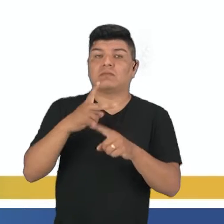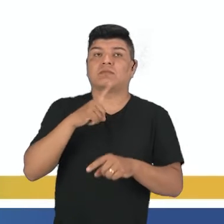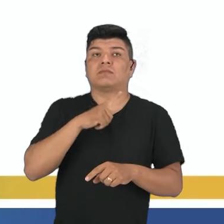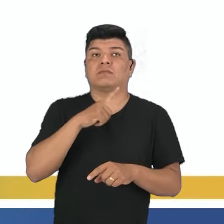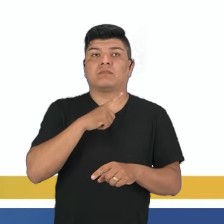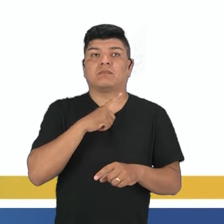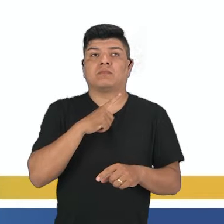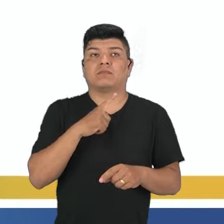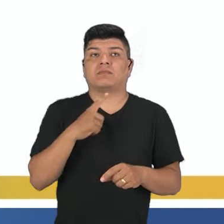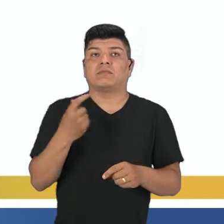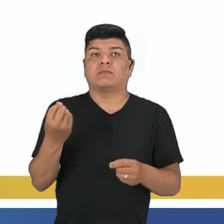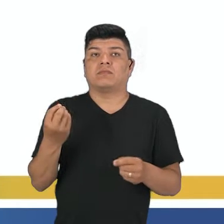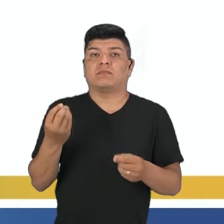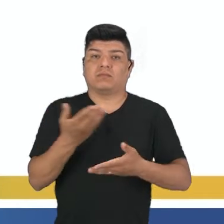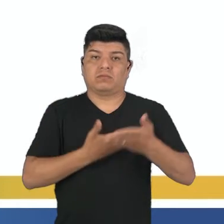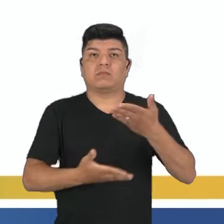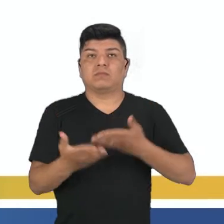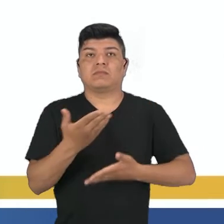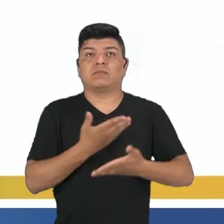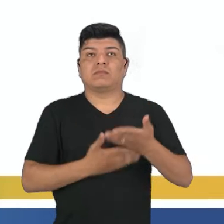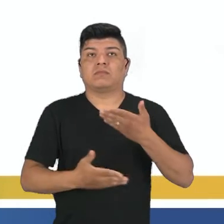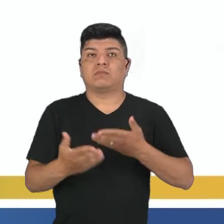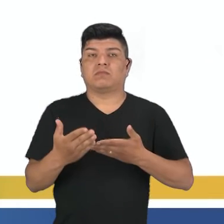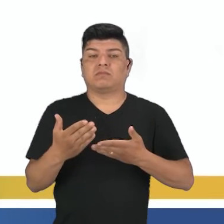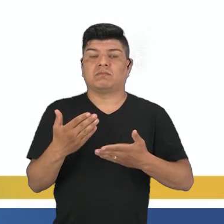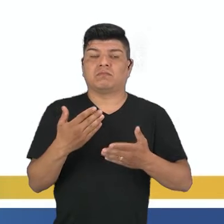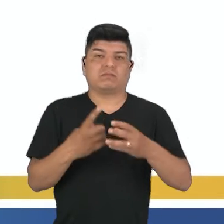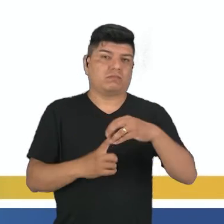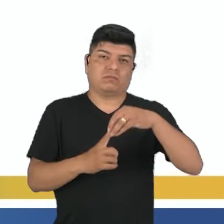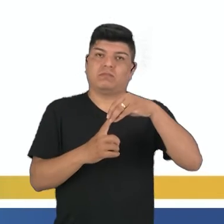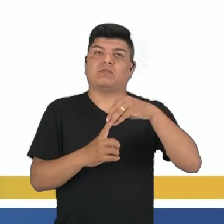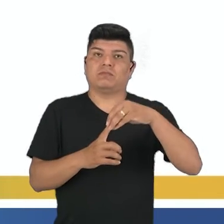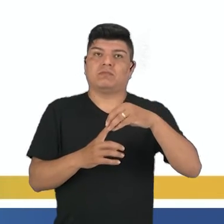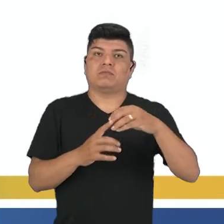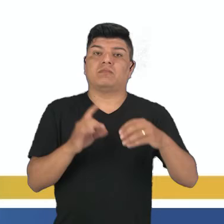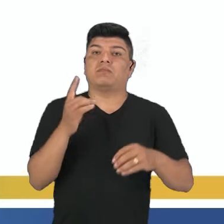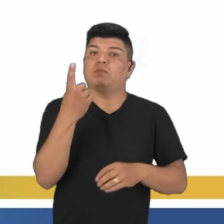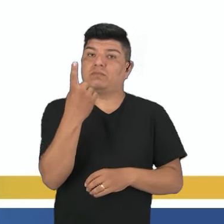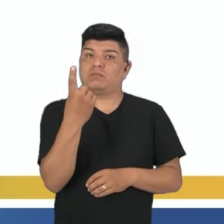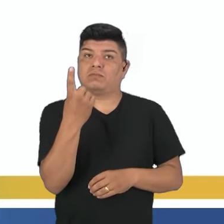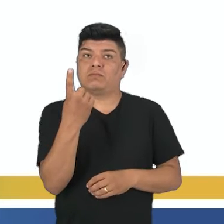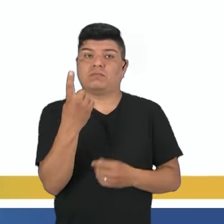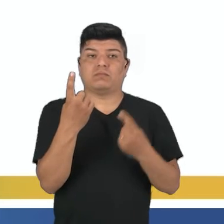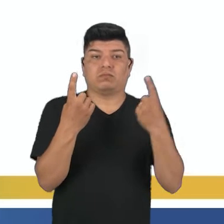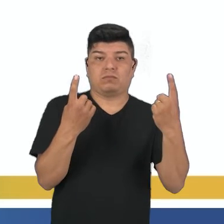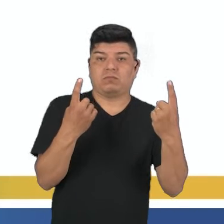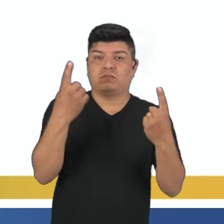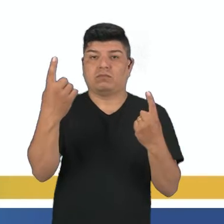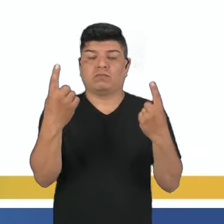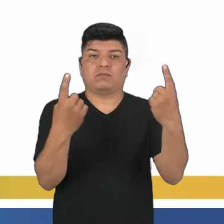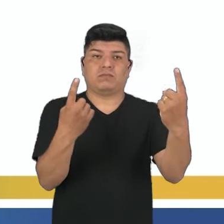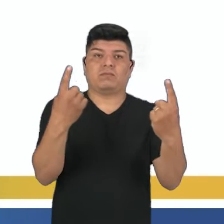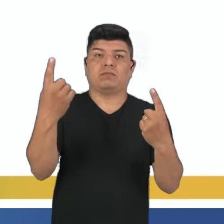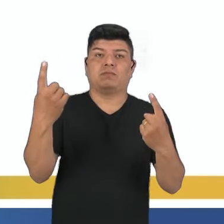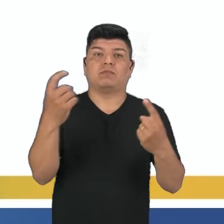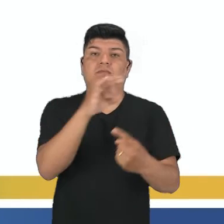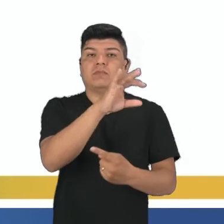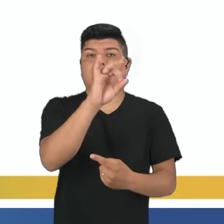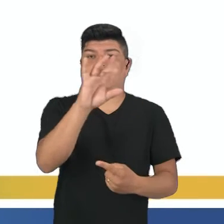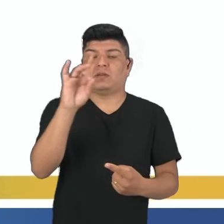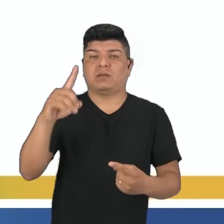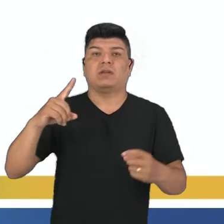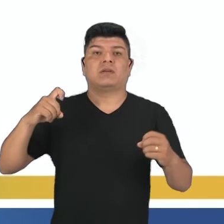eles segregam, ou seja, eles se distribuem de forma independente, indo um fator para cada gameta, ok?